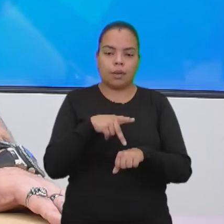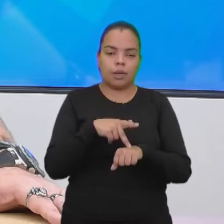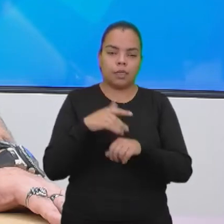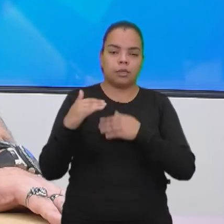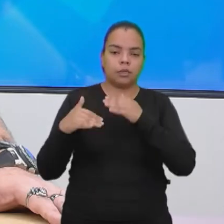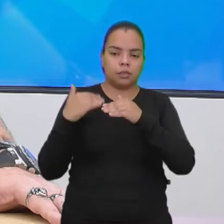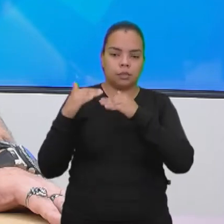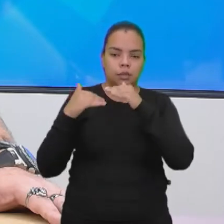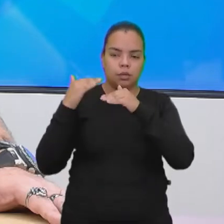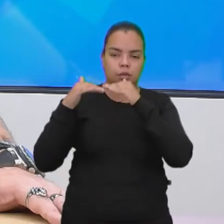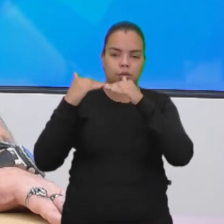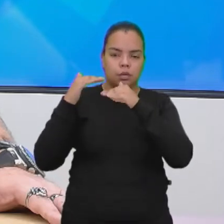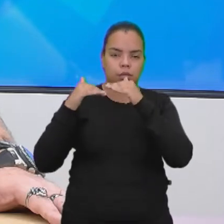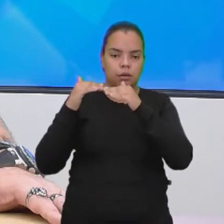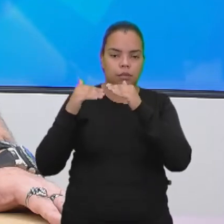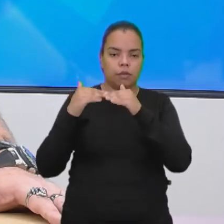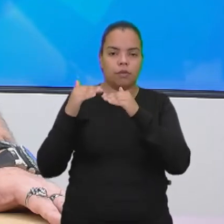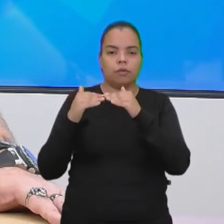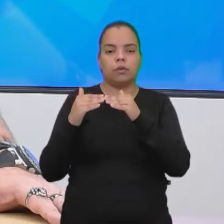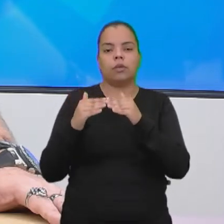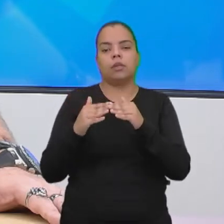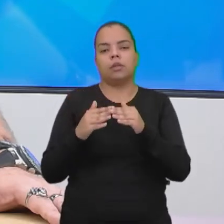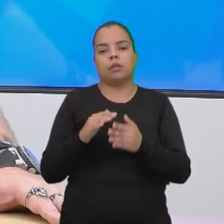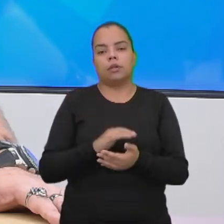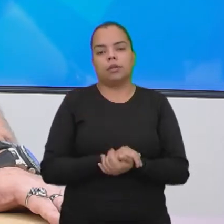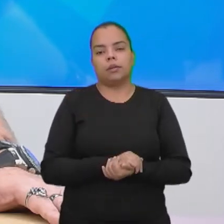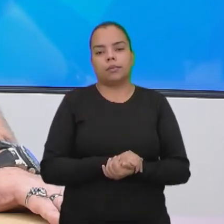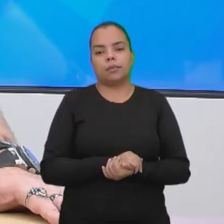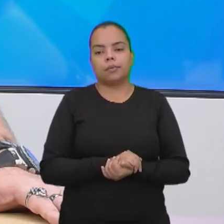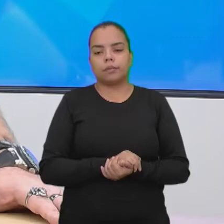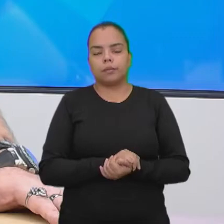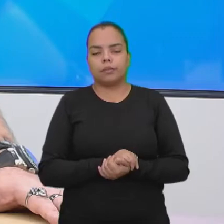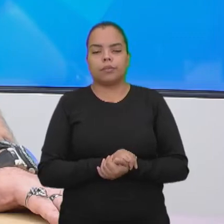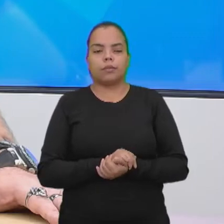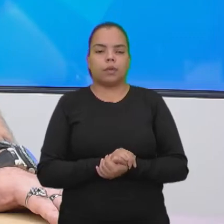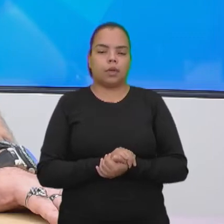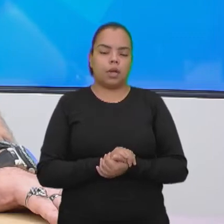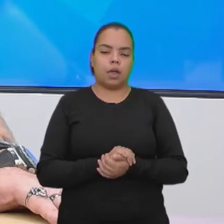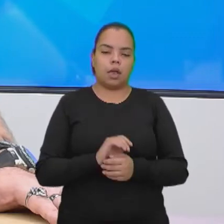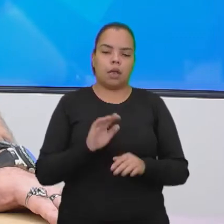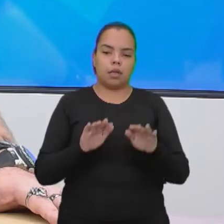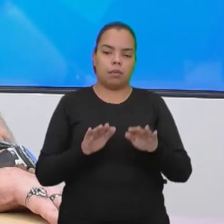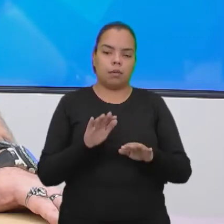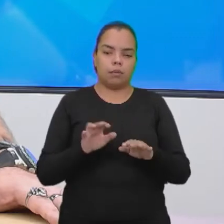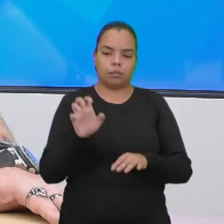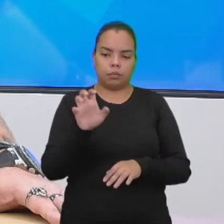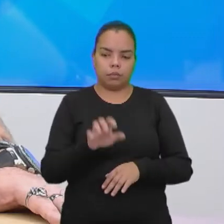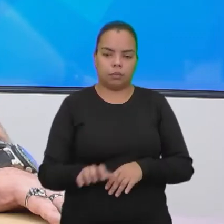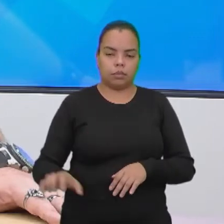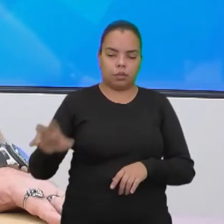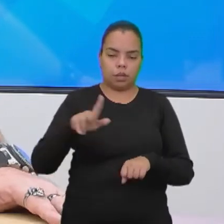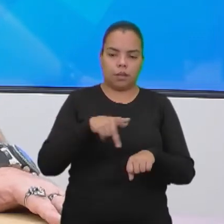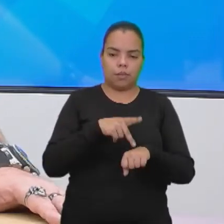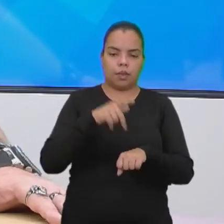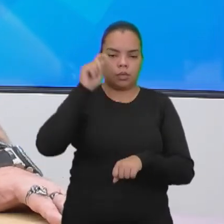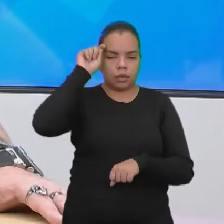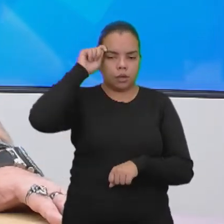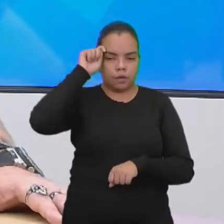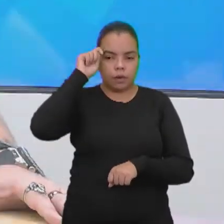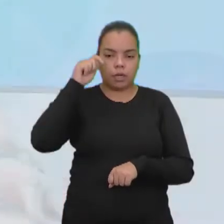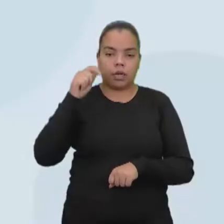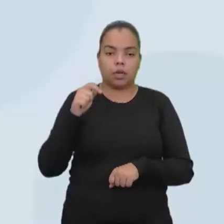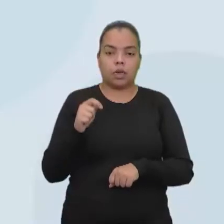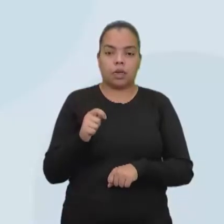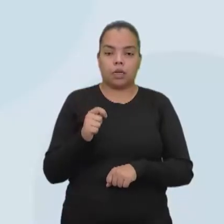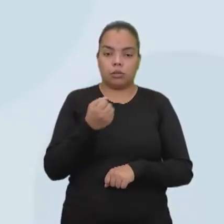em desenvolvimento, como no continente africano, os números são até mais elevados aí do que aqui no Brasil, tá certo? Vamos lá, a mulher